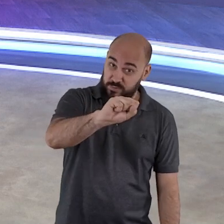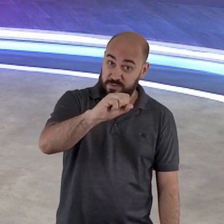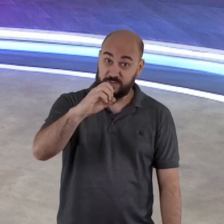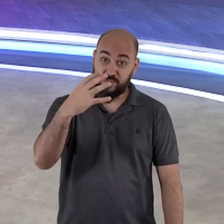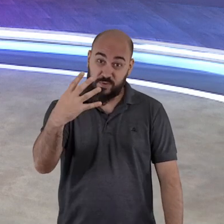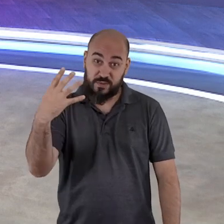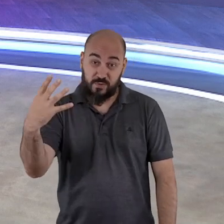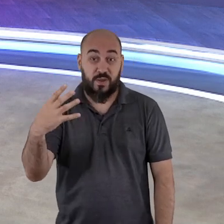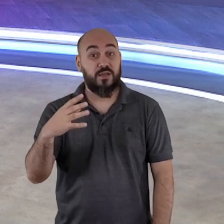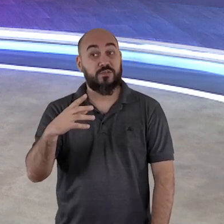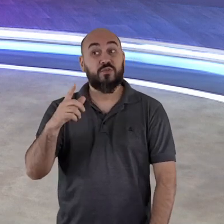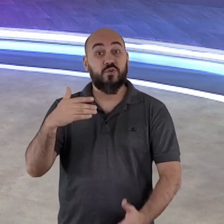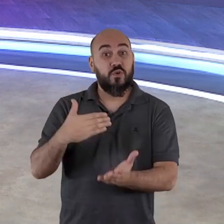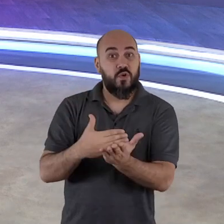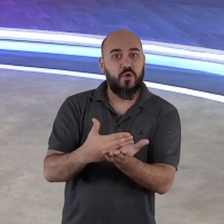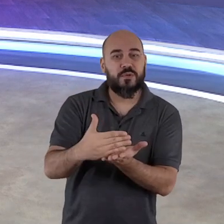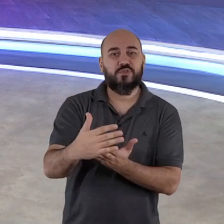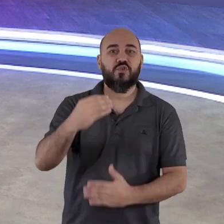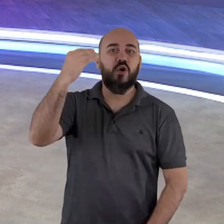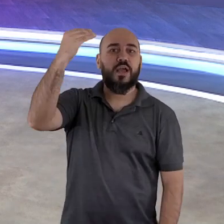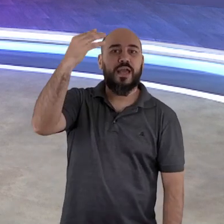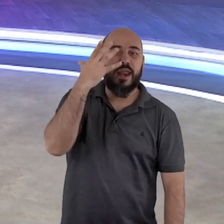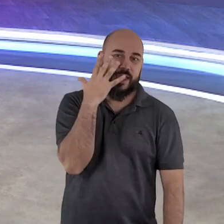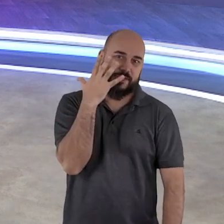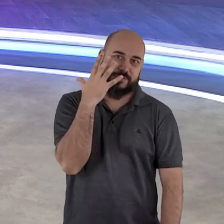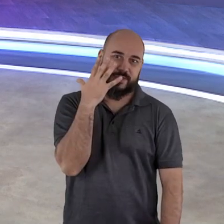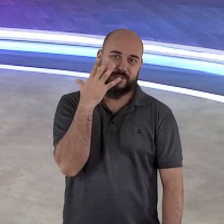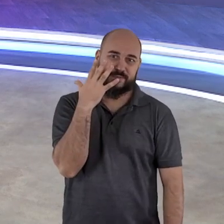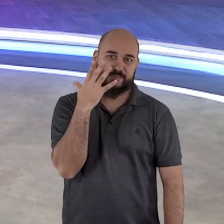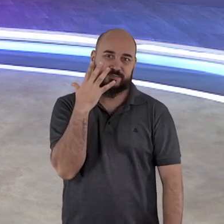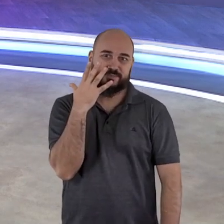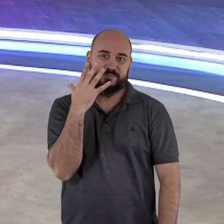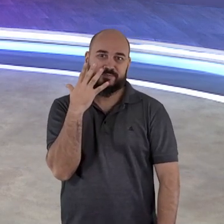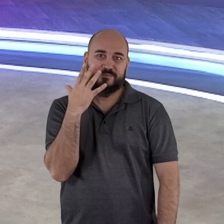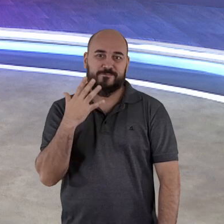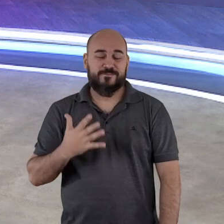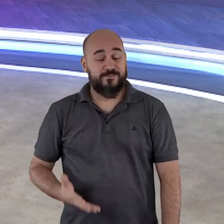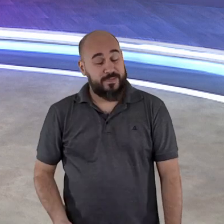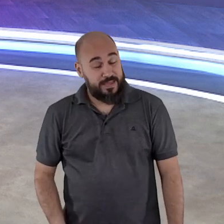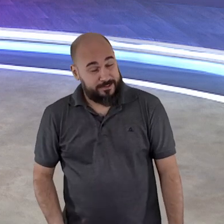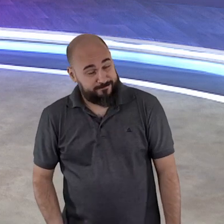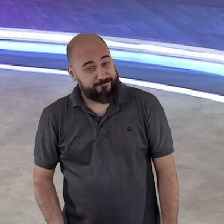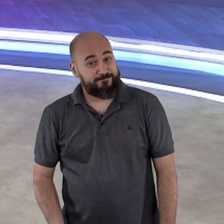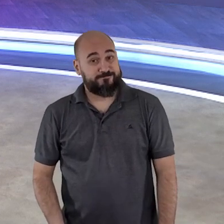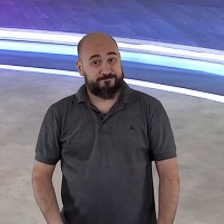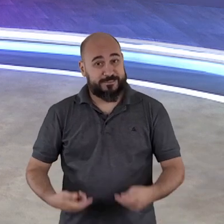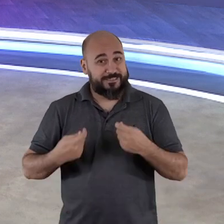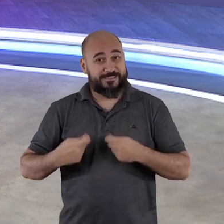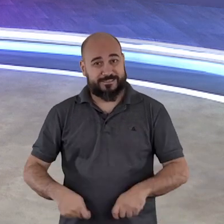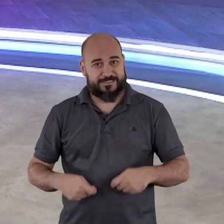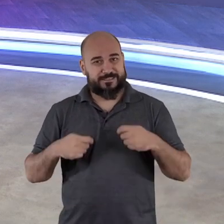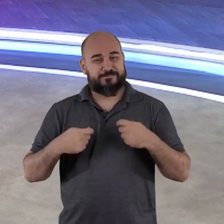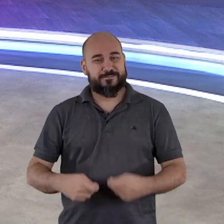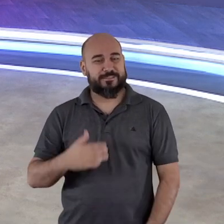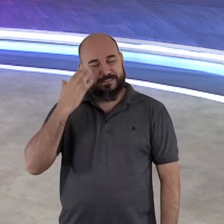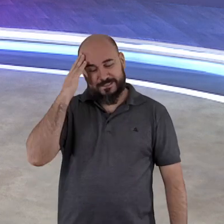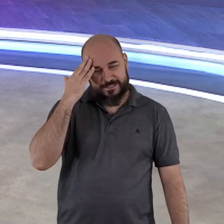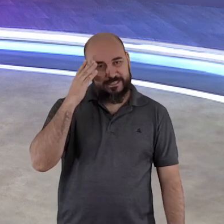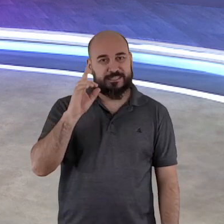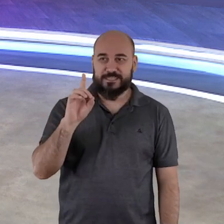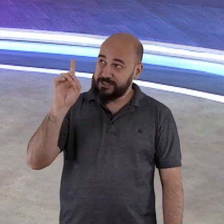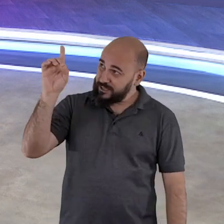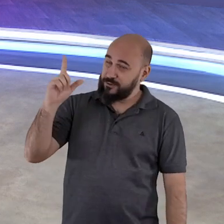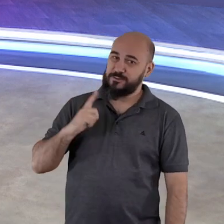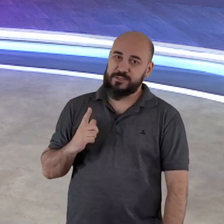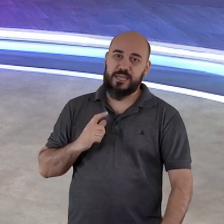Portanto, é preciso confiar de que Deus tem a sua verdade, Deus